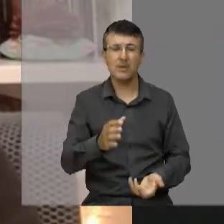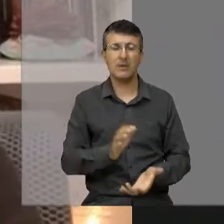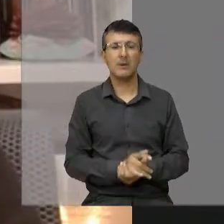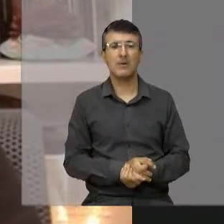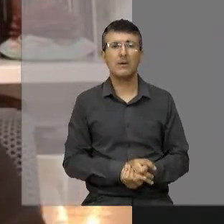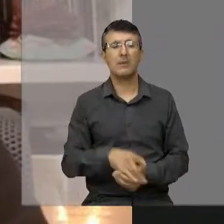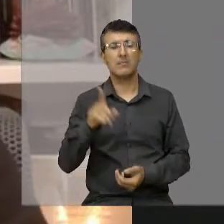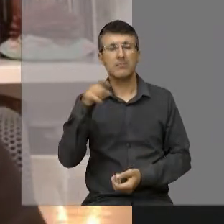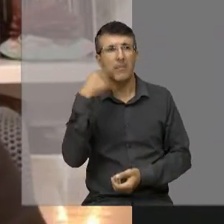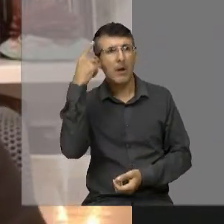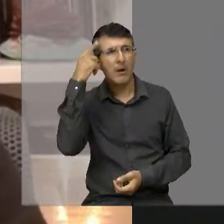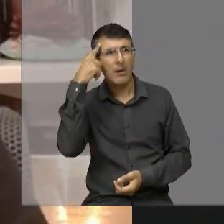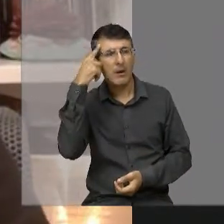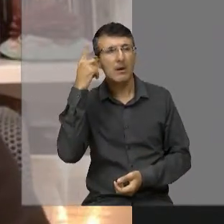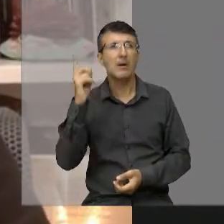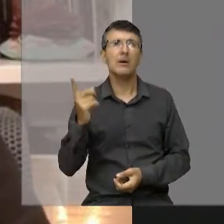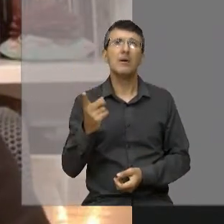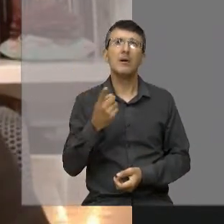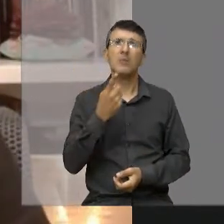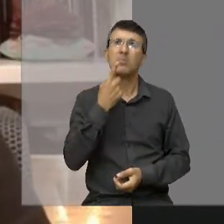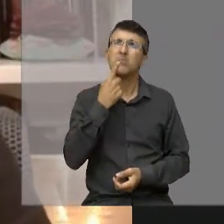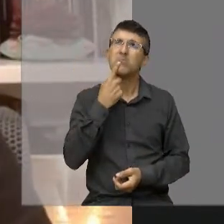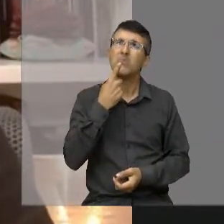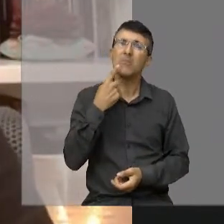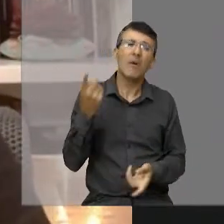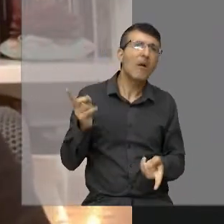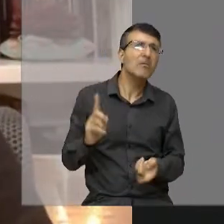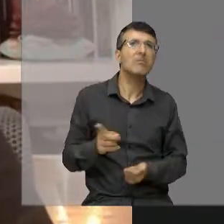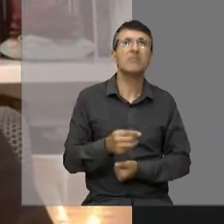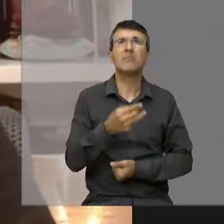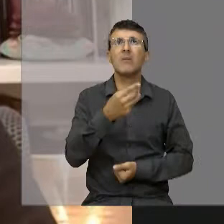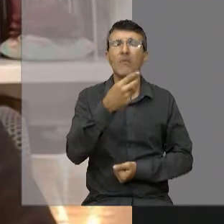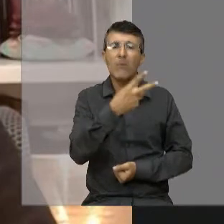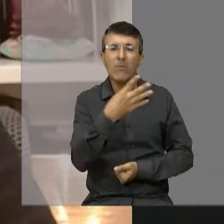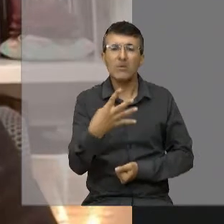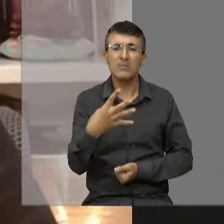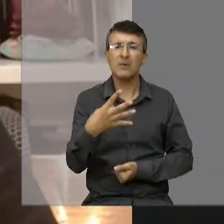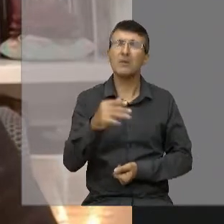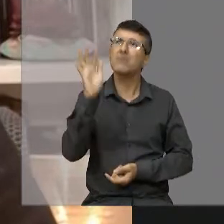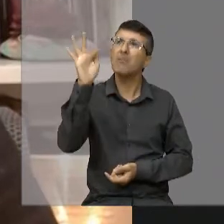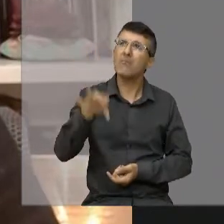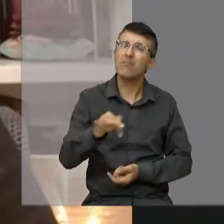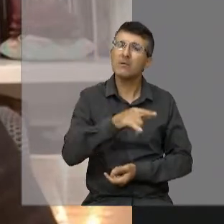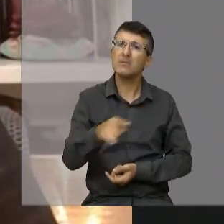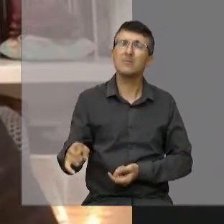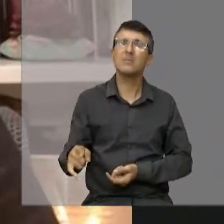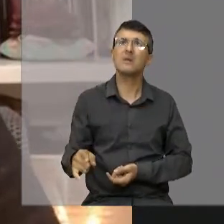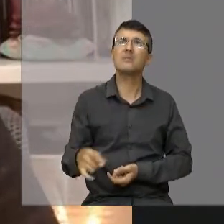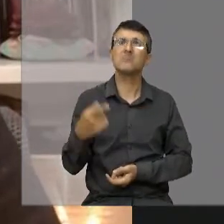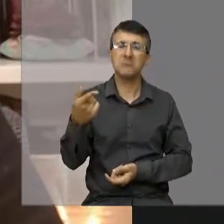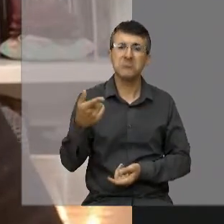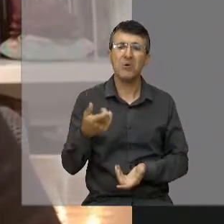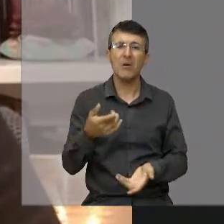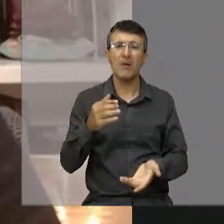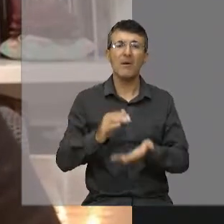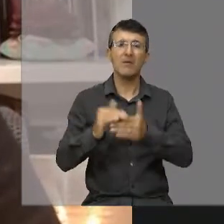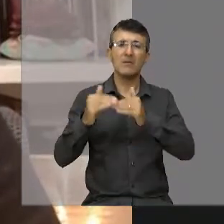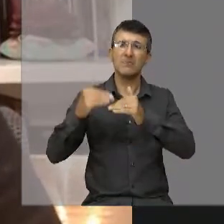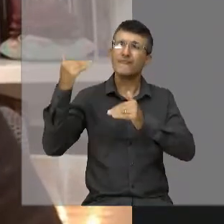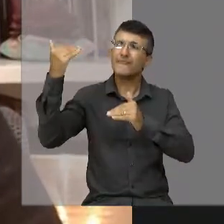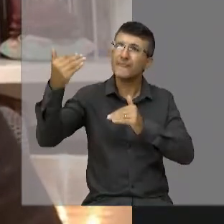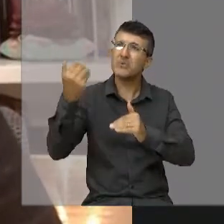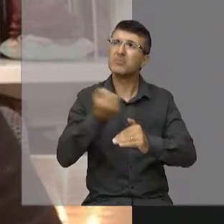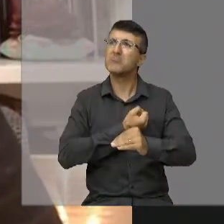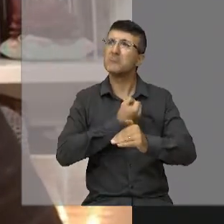sempre pensa, por que não 24 horas? Por que não, principalmente aos finais de semana, que é quando realmente acontece esse